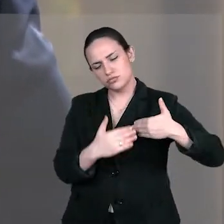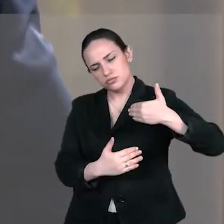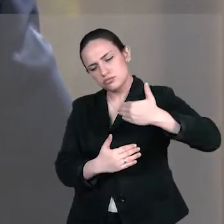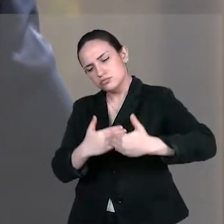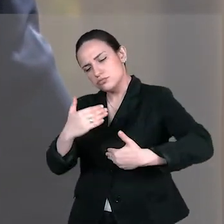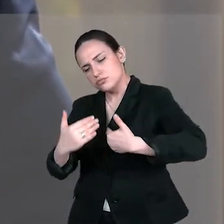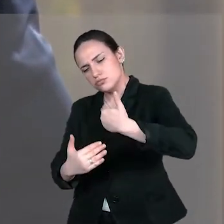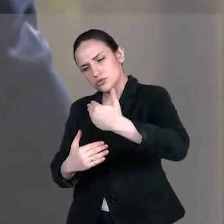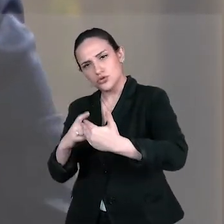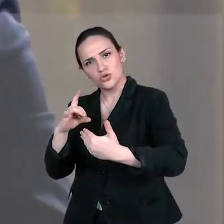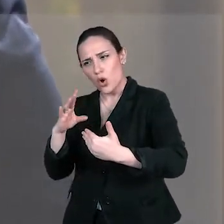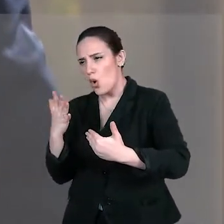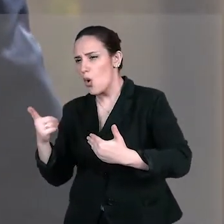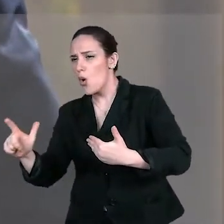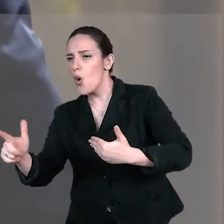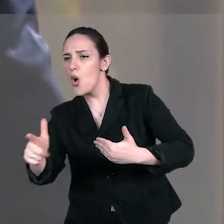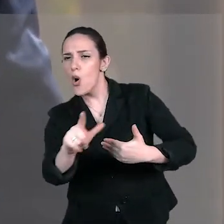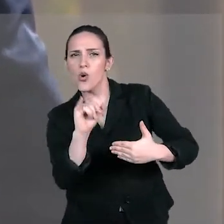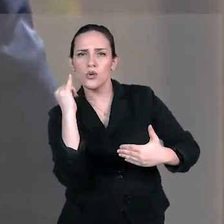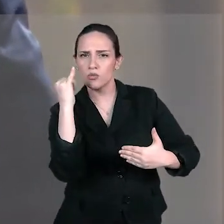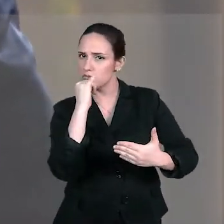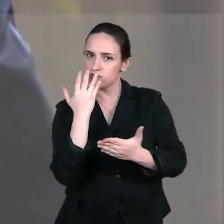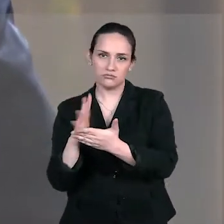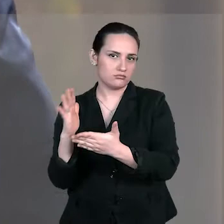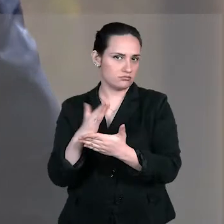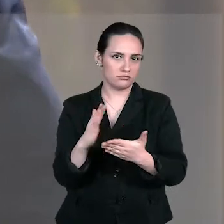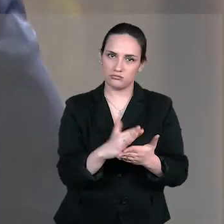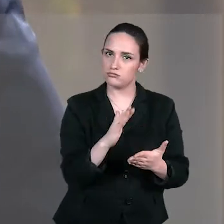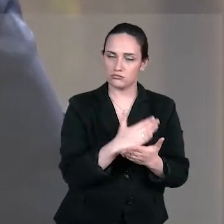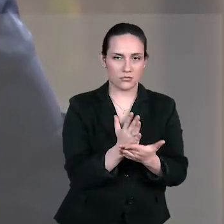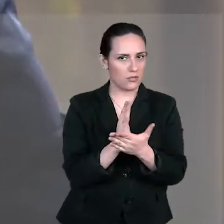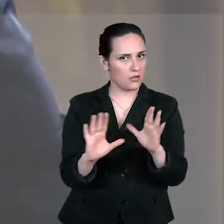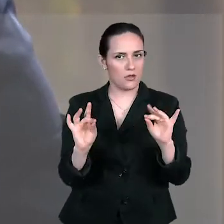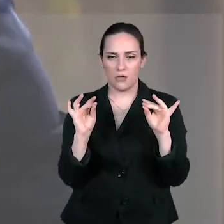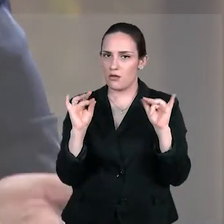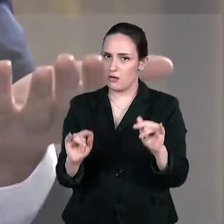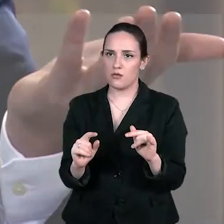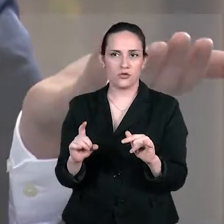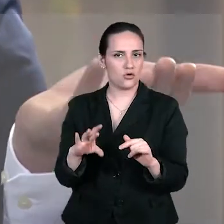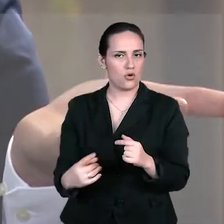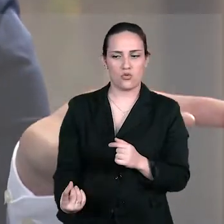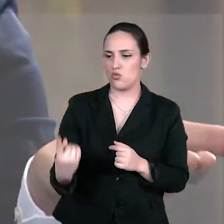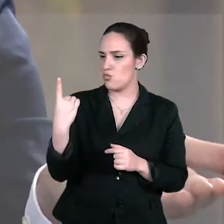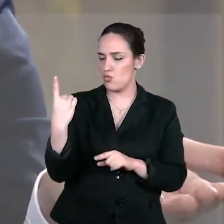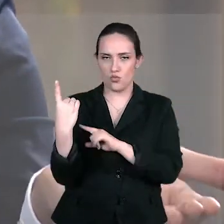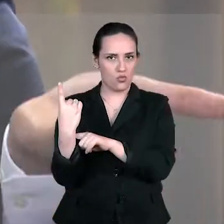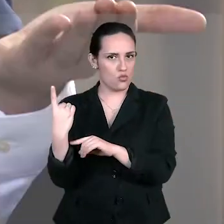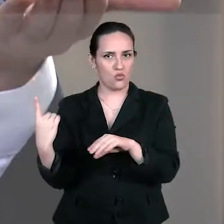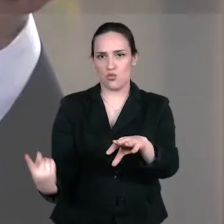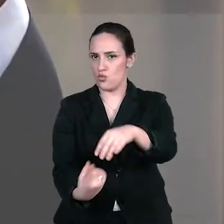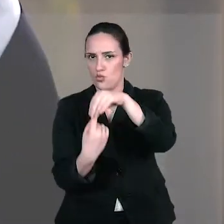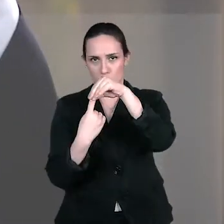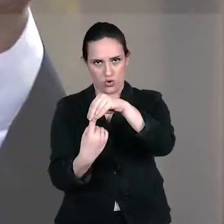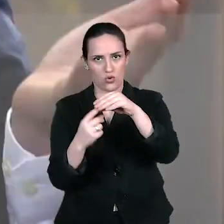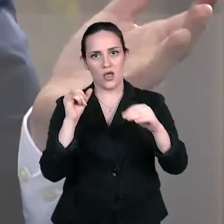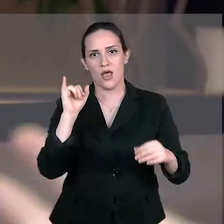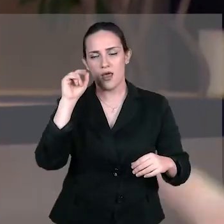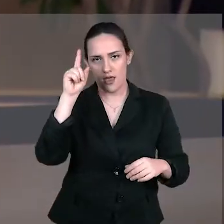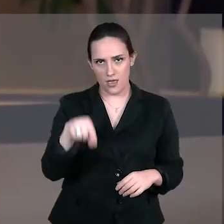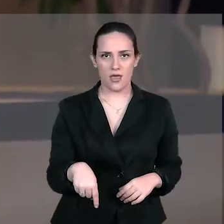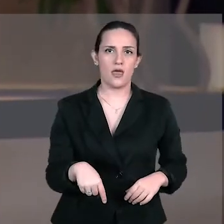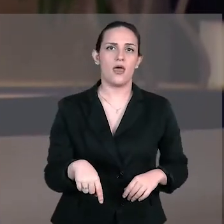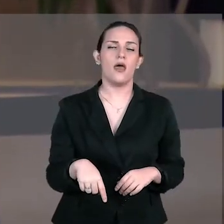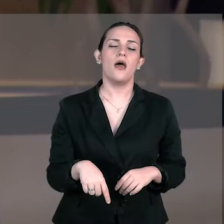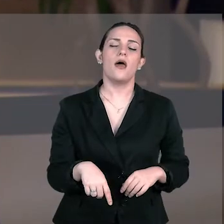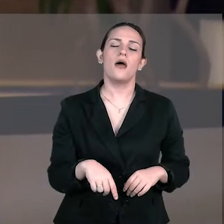ela baste. E os demais tributos que hoje estão vigentes, eles vão reduzindo também na mesma proporção do que o IBS vai aumentando, até